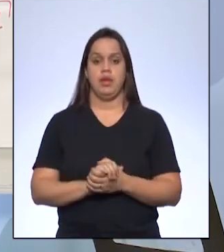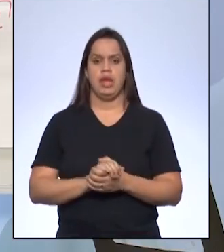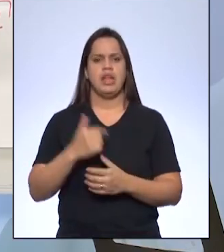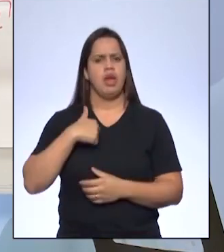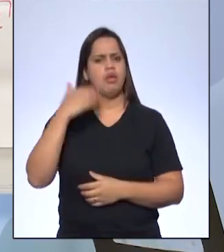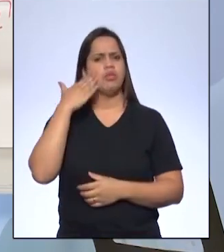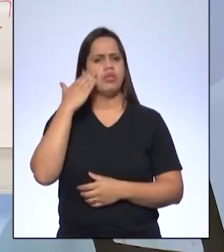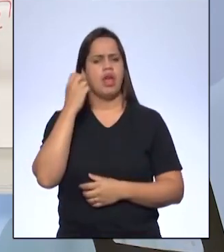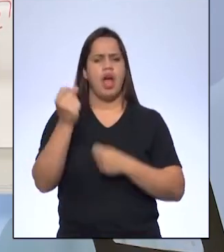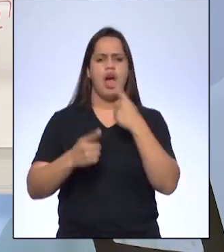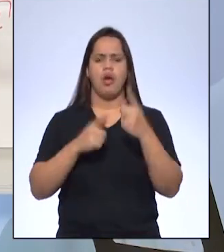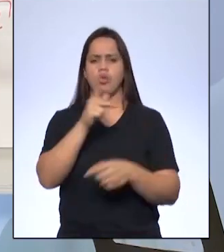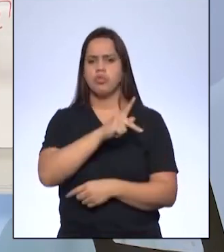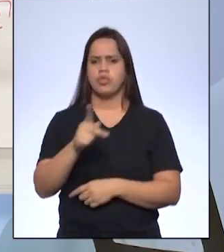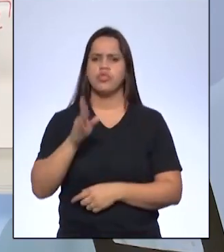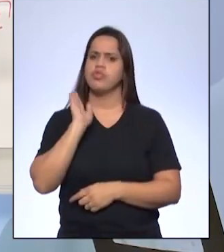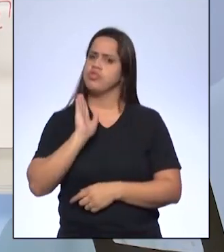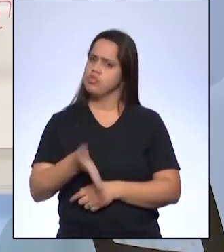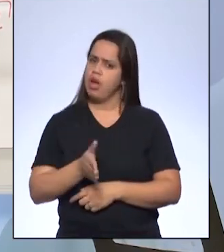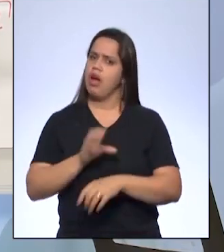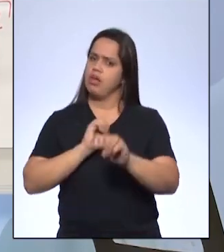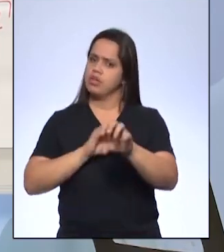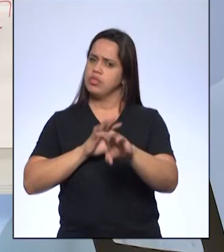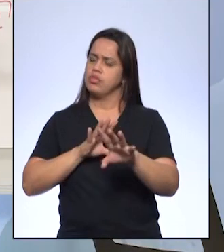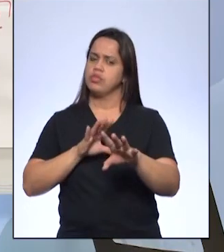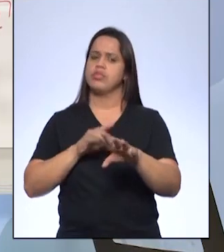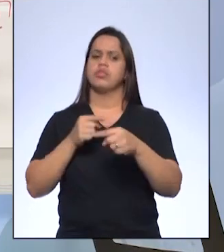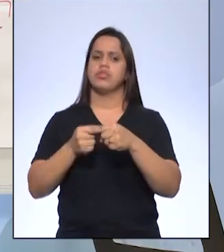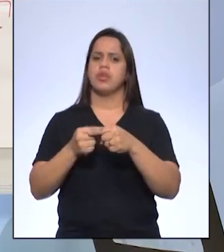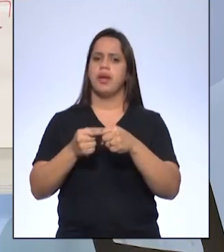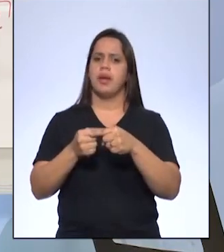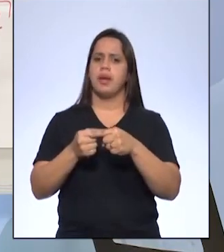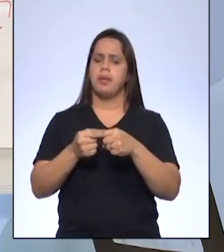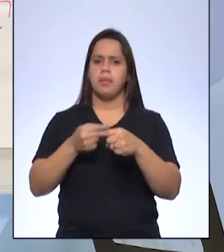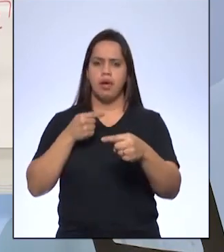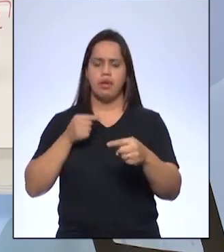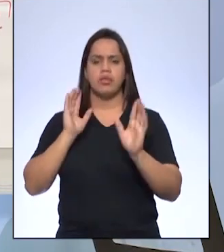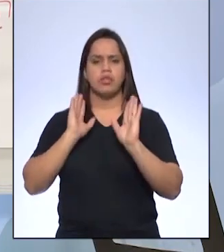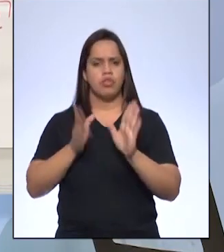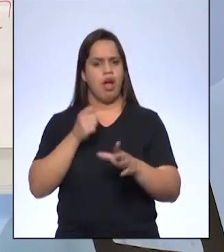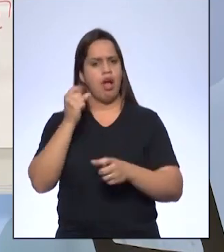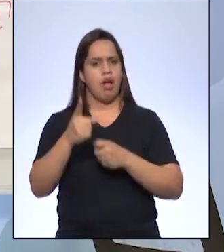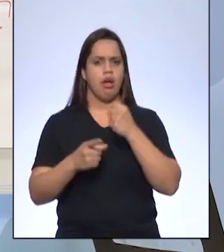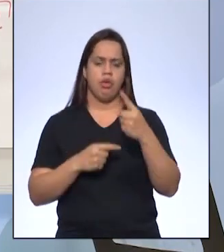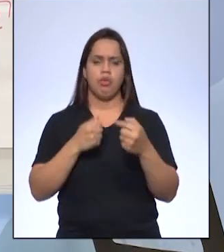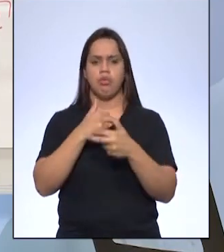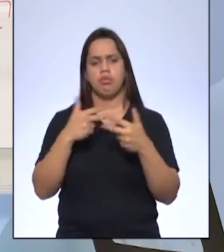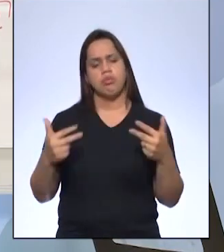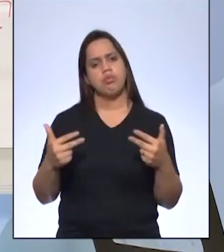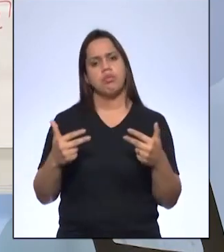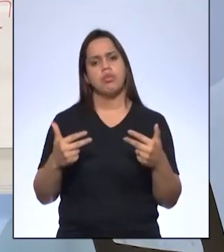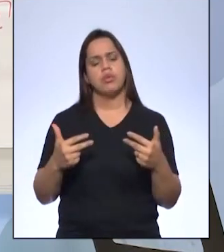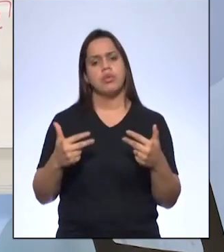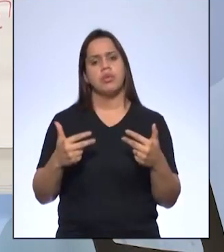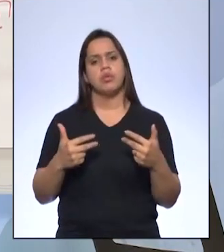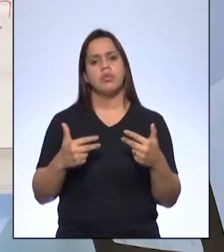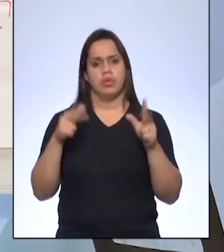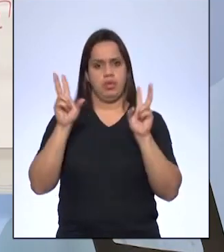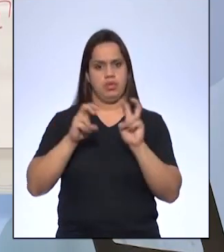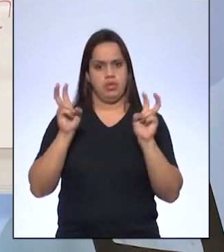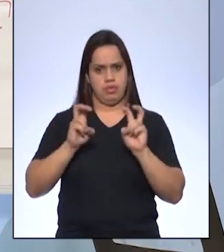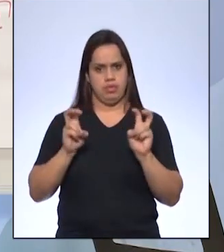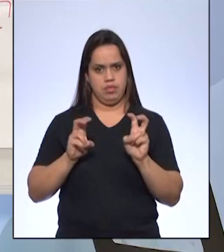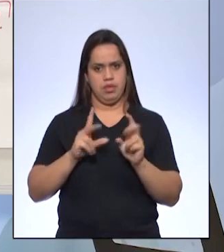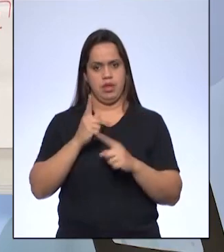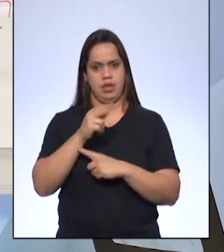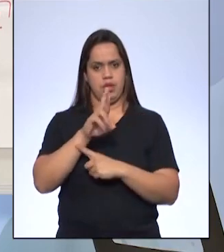alguns professores até já trabalharam com eles durante essa semana, provavelmente, algumas dessas propriedades, não é,